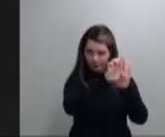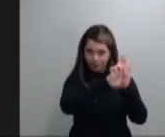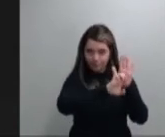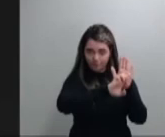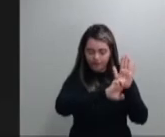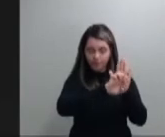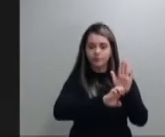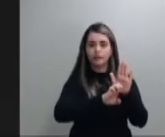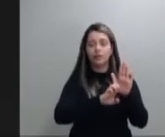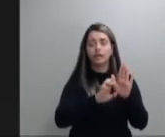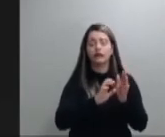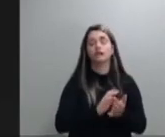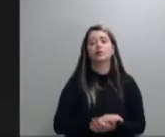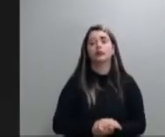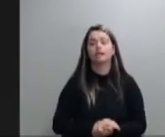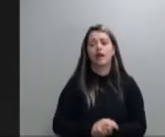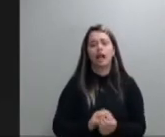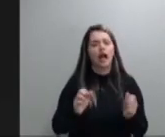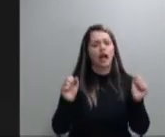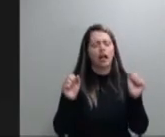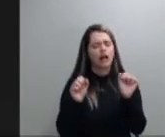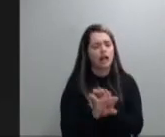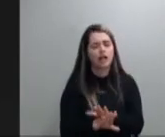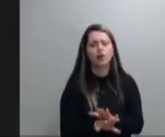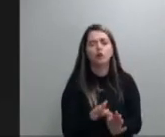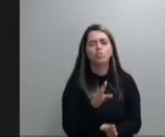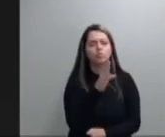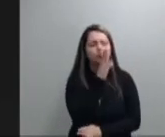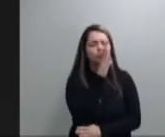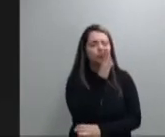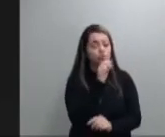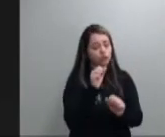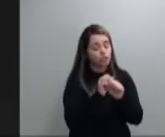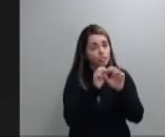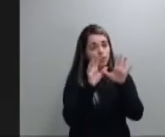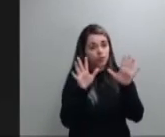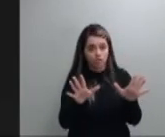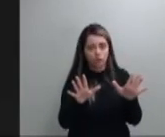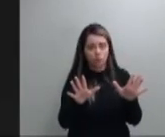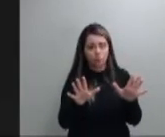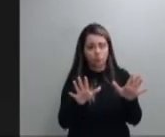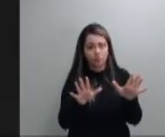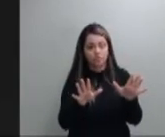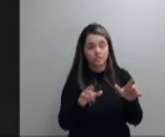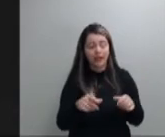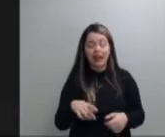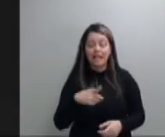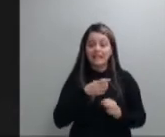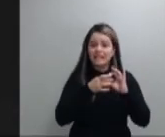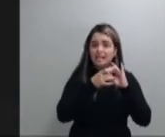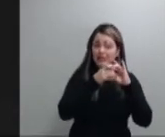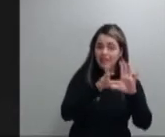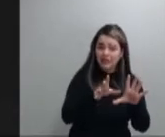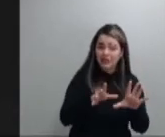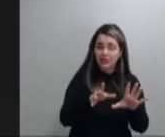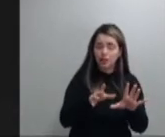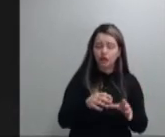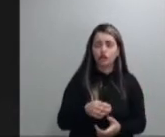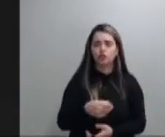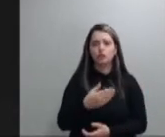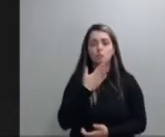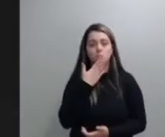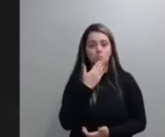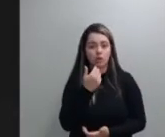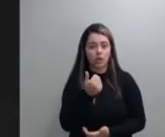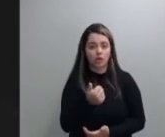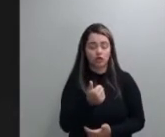sana a omissão do edital de abertura e estabelece os critérios possíveis para a realização da prova de